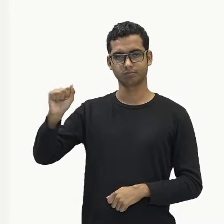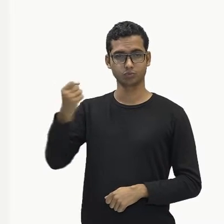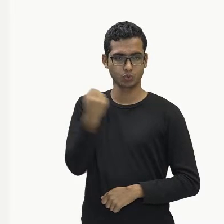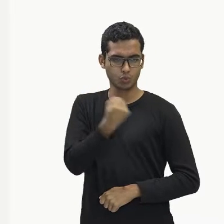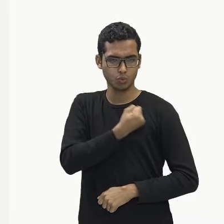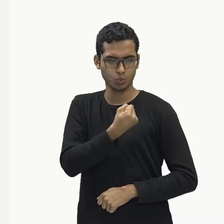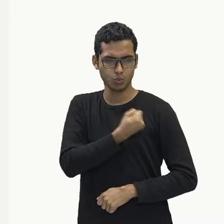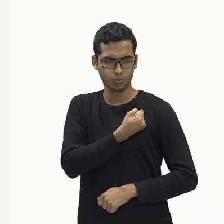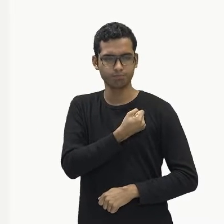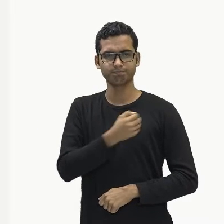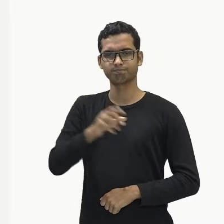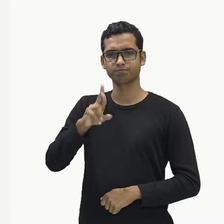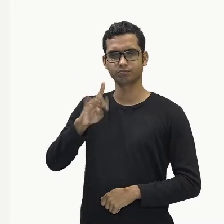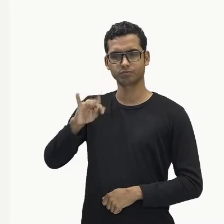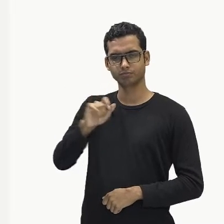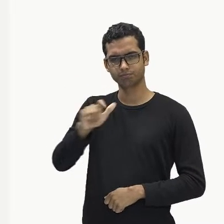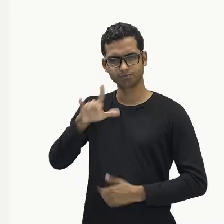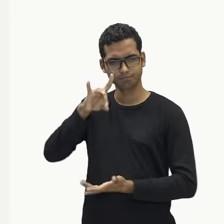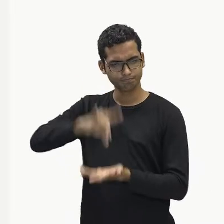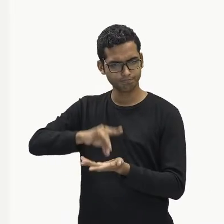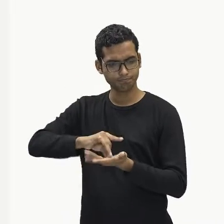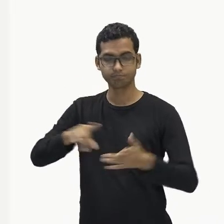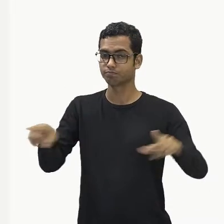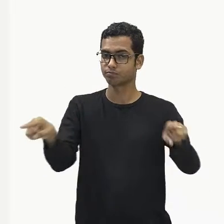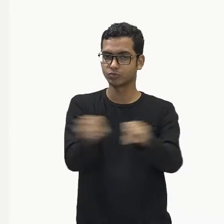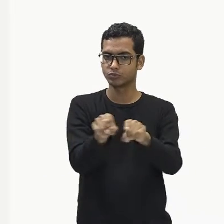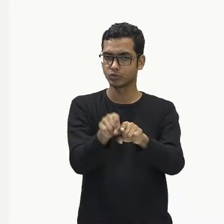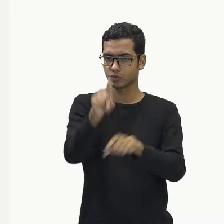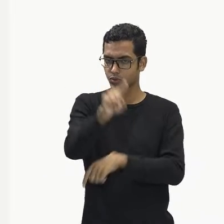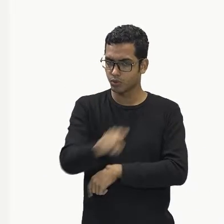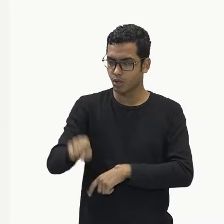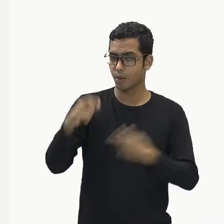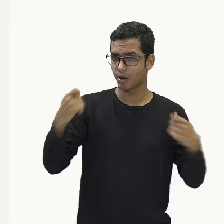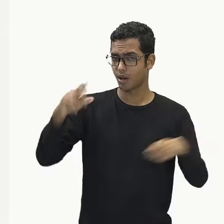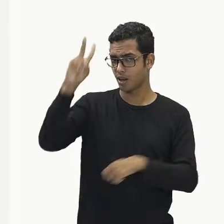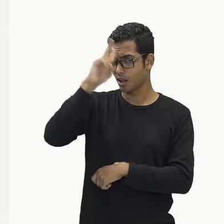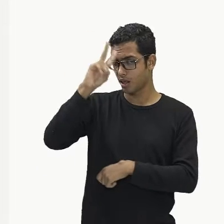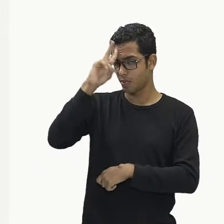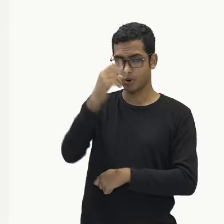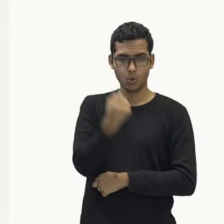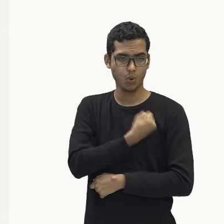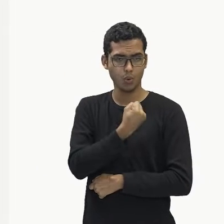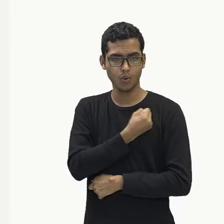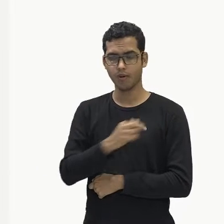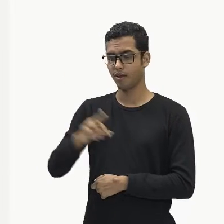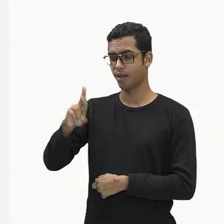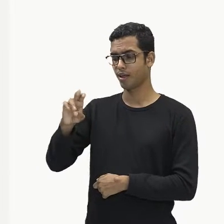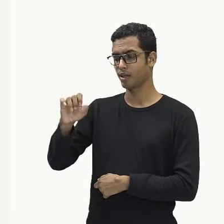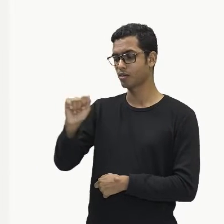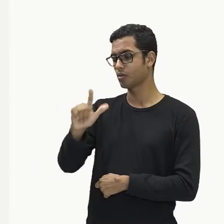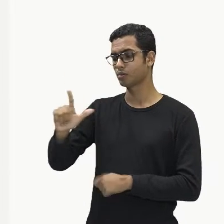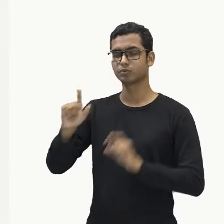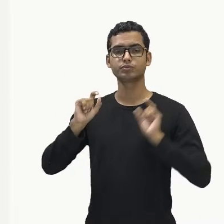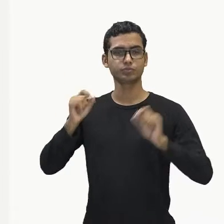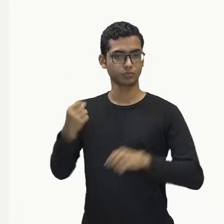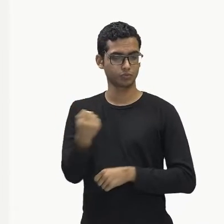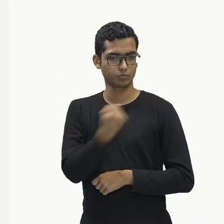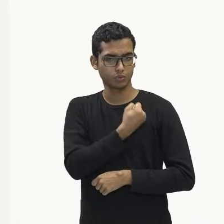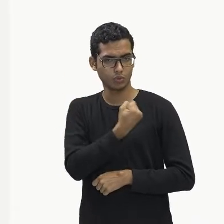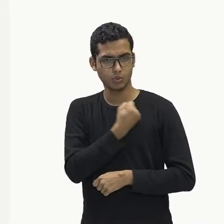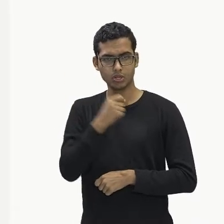número real. Aí aqui você precisa lembrar que número real é todo e qualquer número que